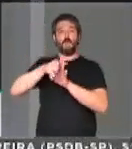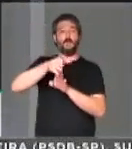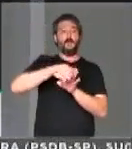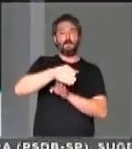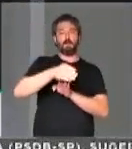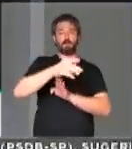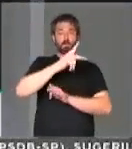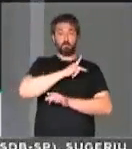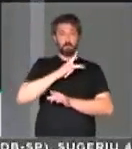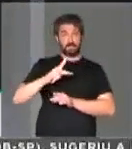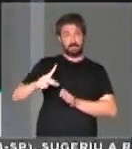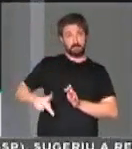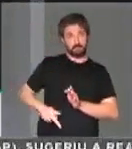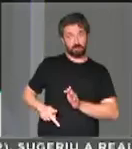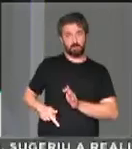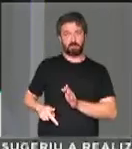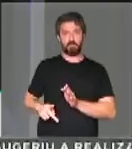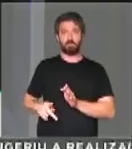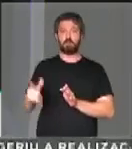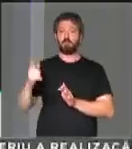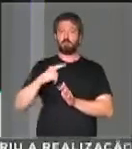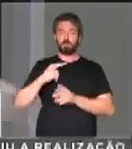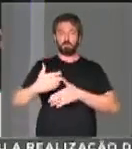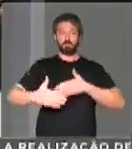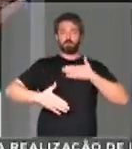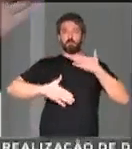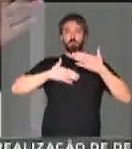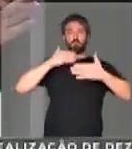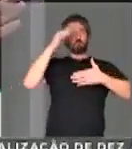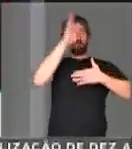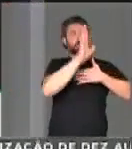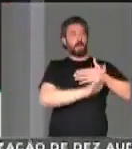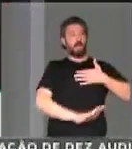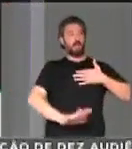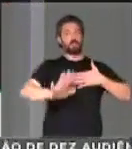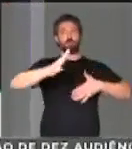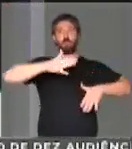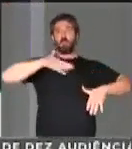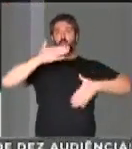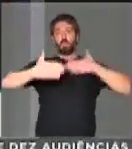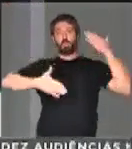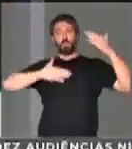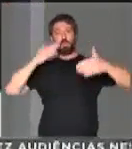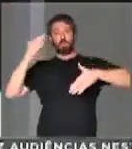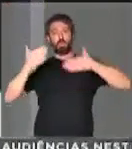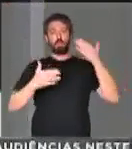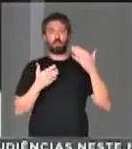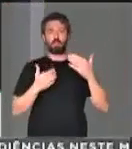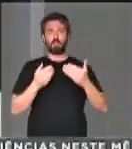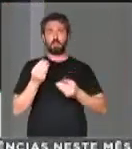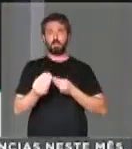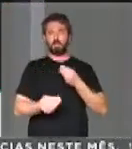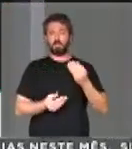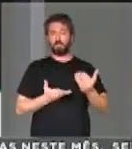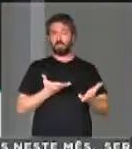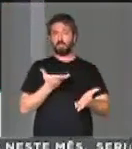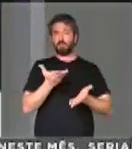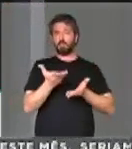República vem assustando o país inteiro. O